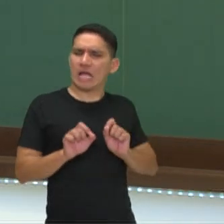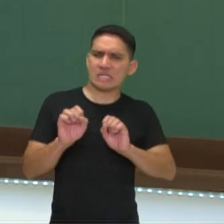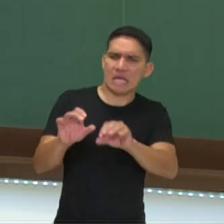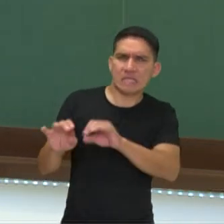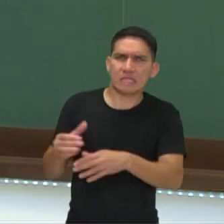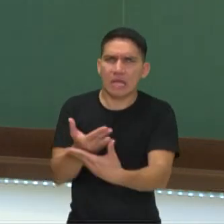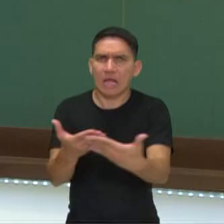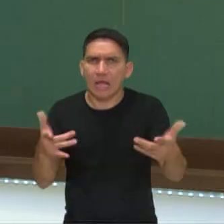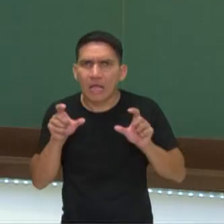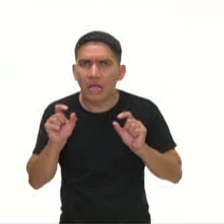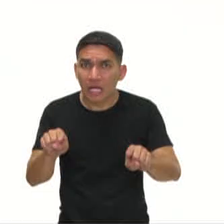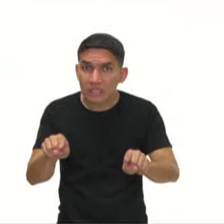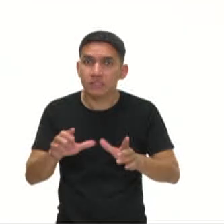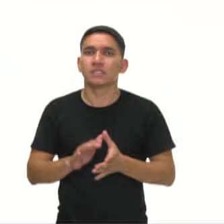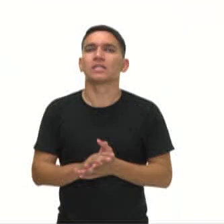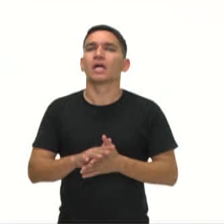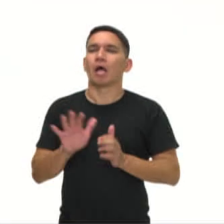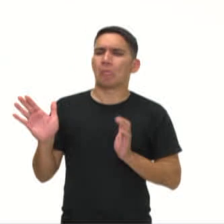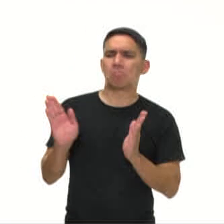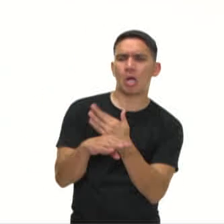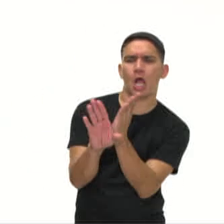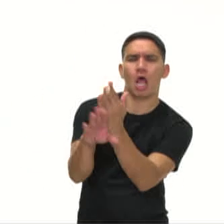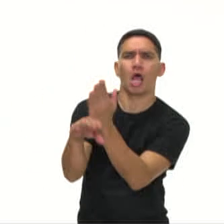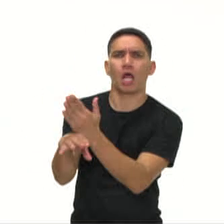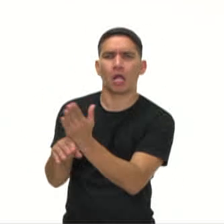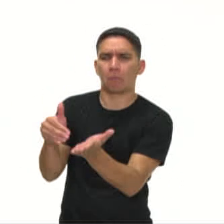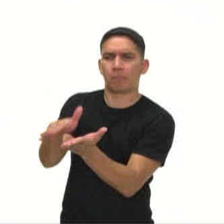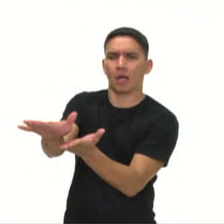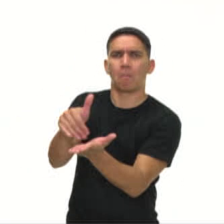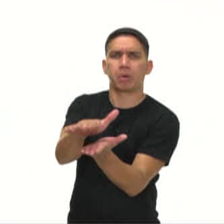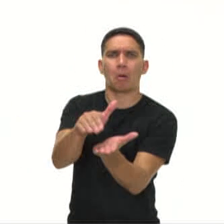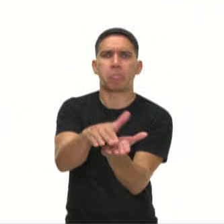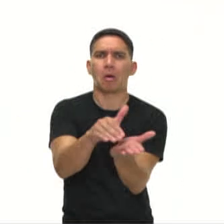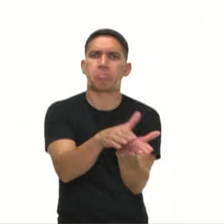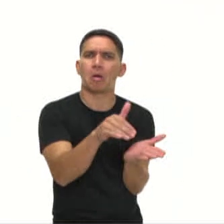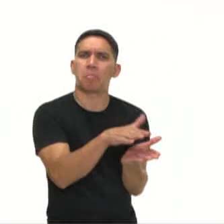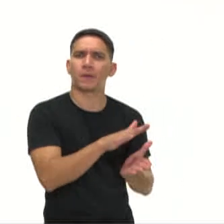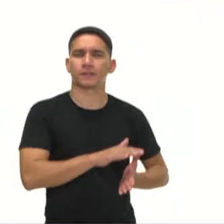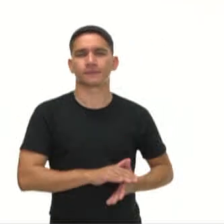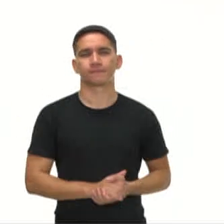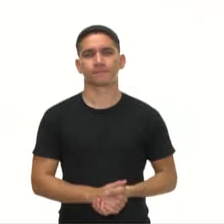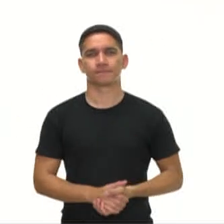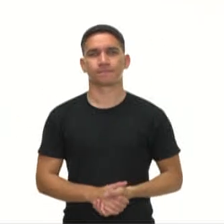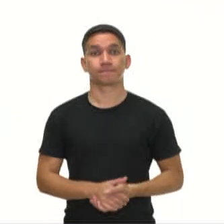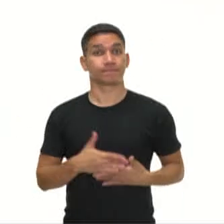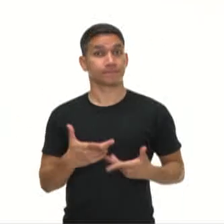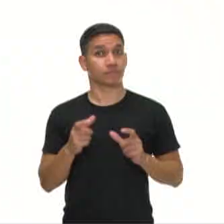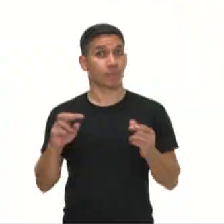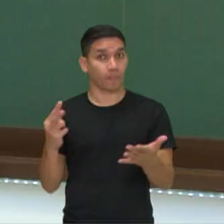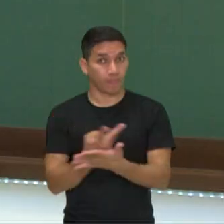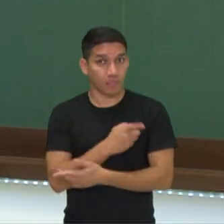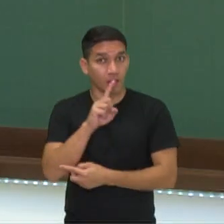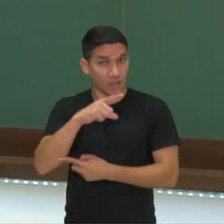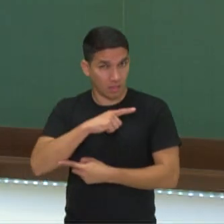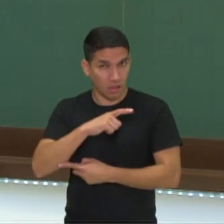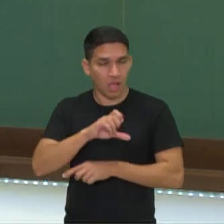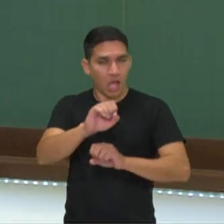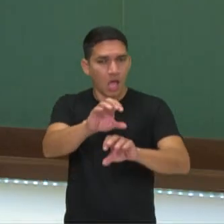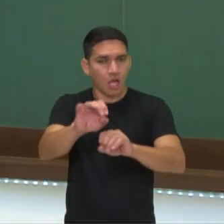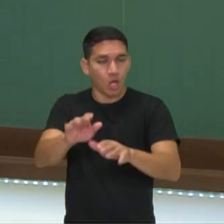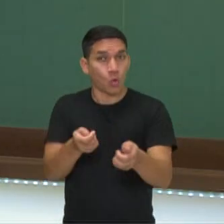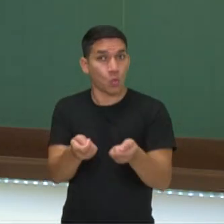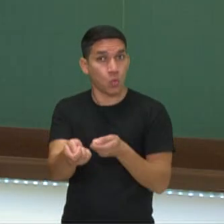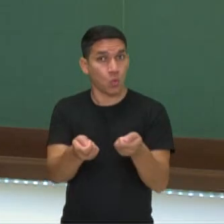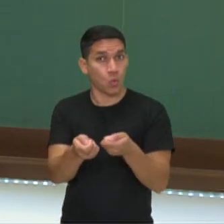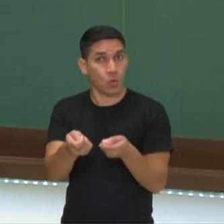ideias fascistas, eles eram perseguidos e demitidos de seus cargos. Então, havia uma educação